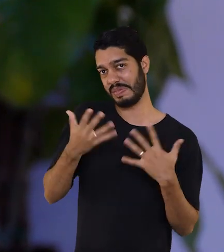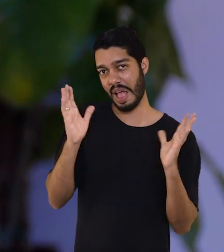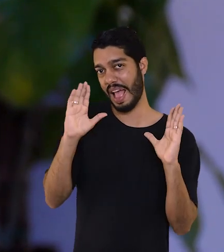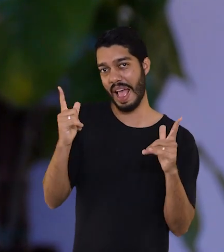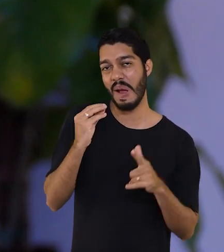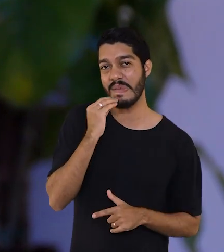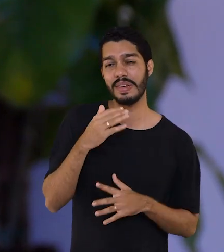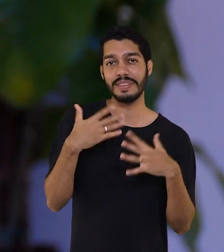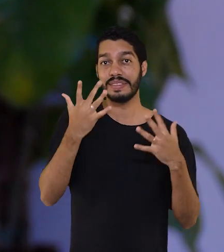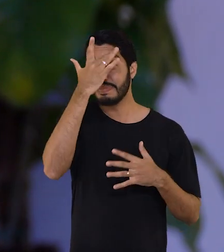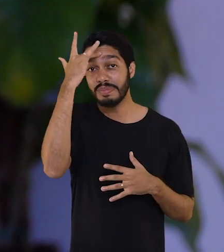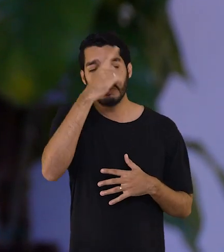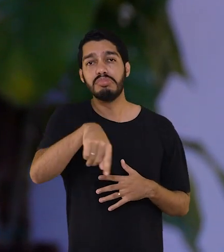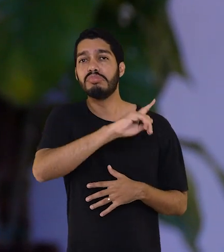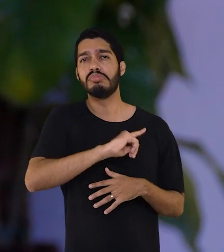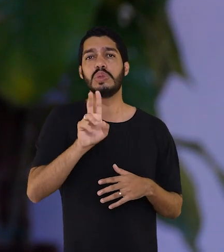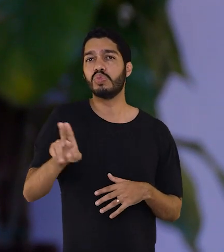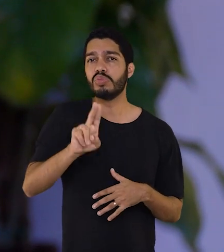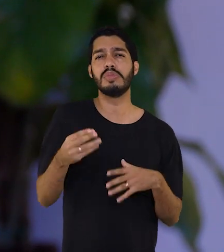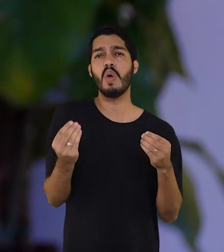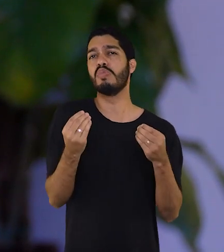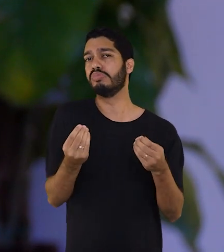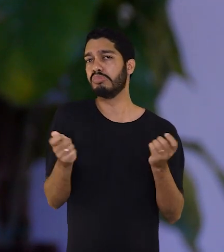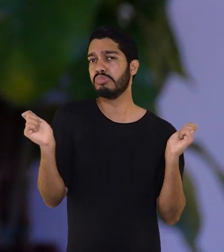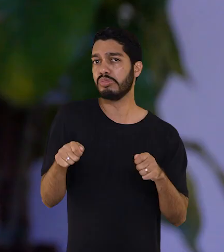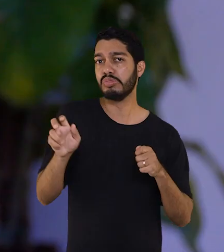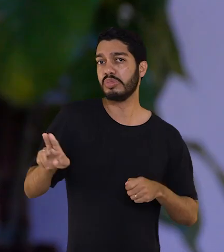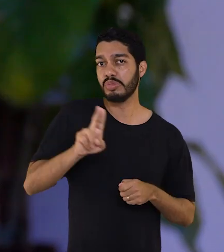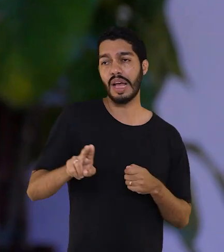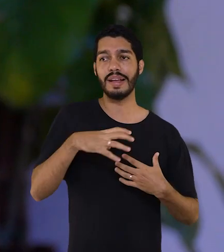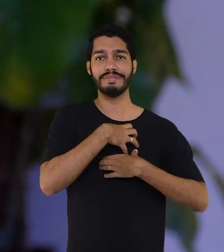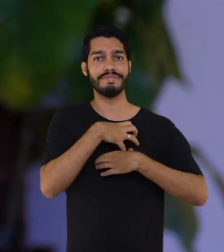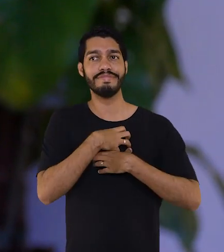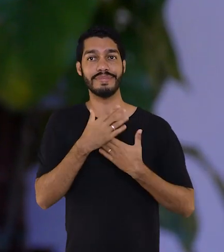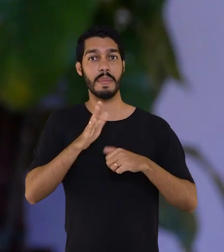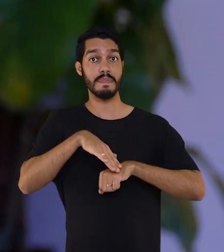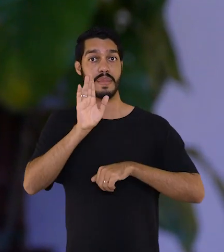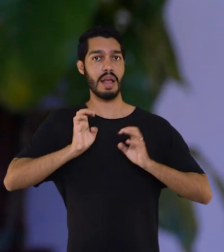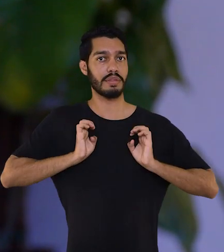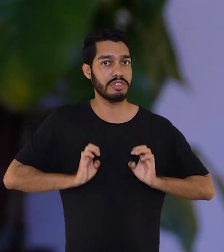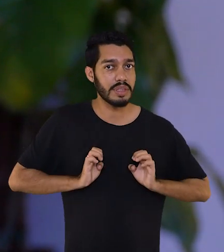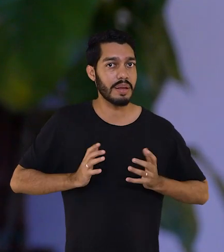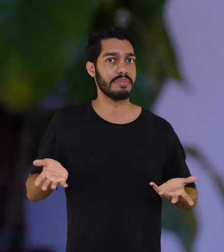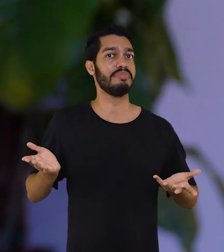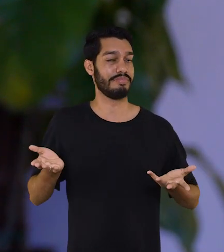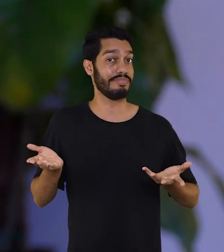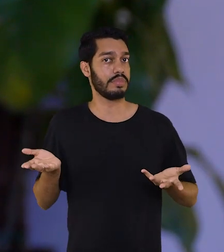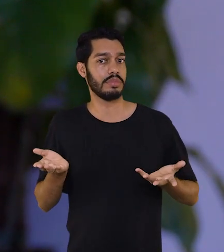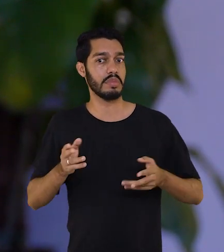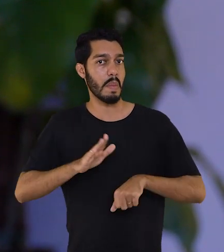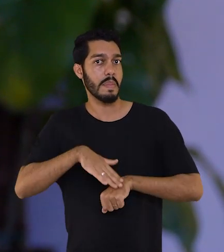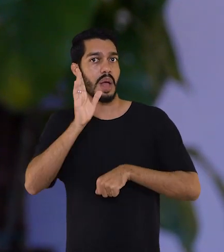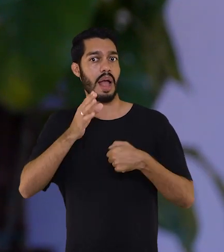usa. Dito isto, quem usa... Como você pode usar de maneira que seja mais ética,